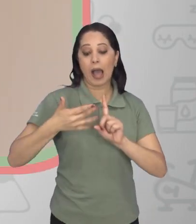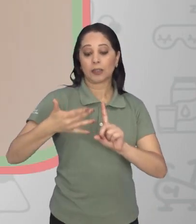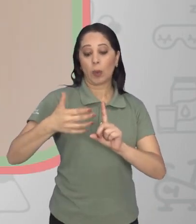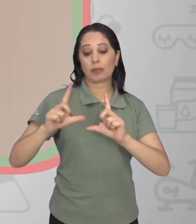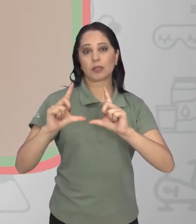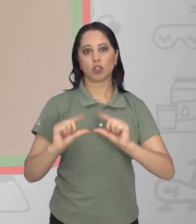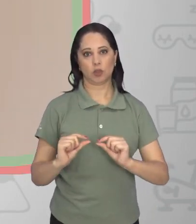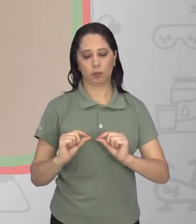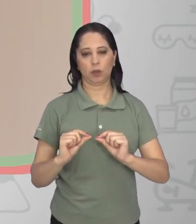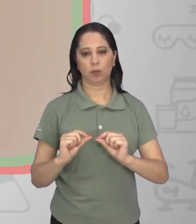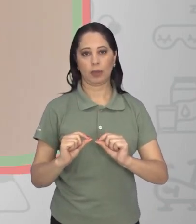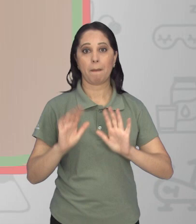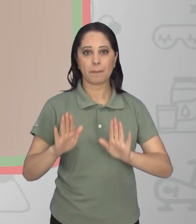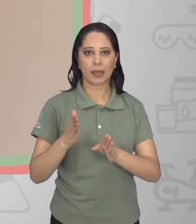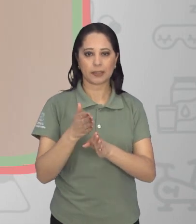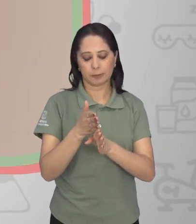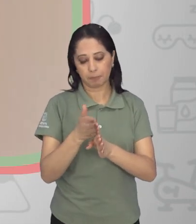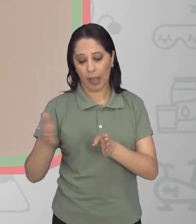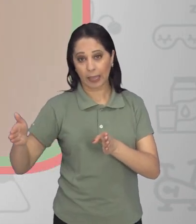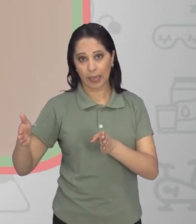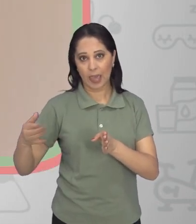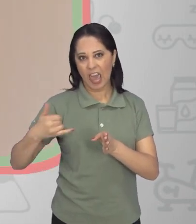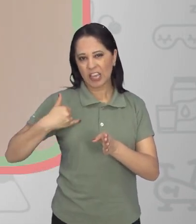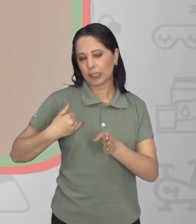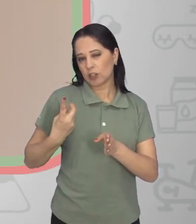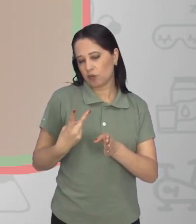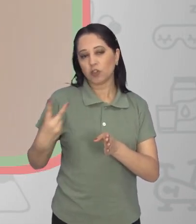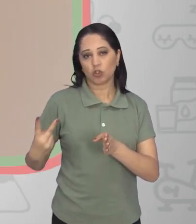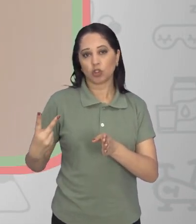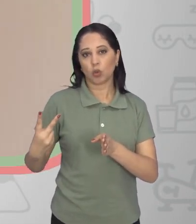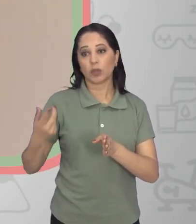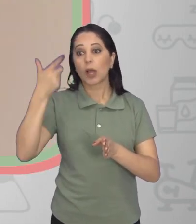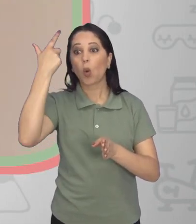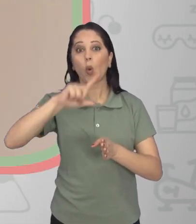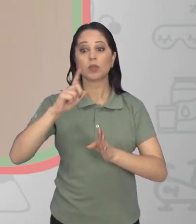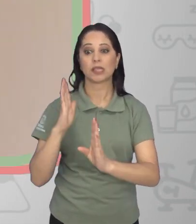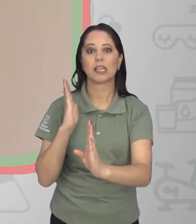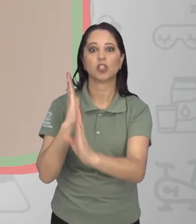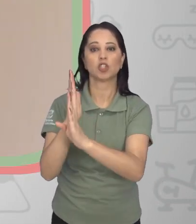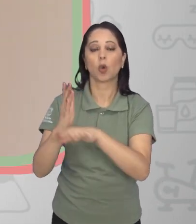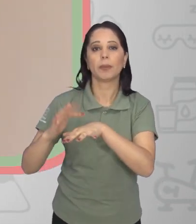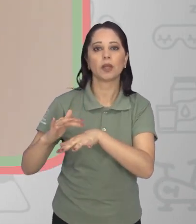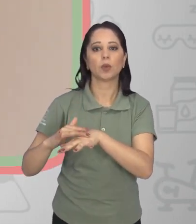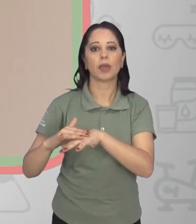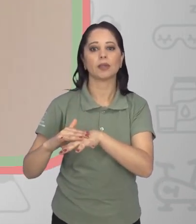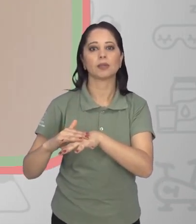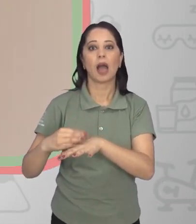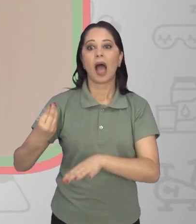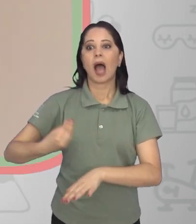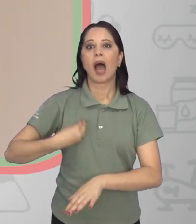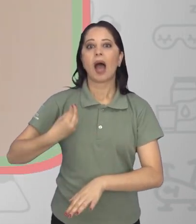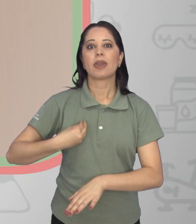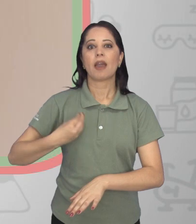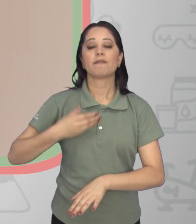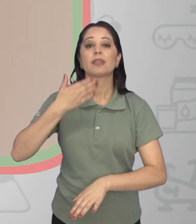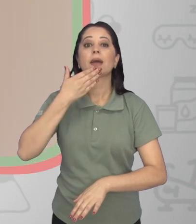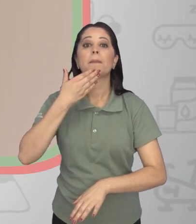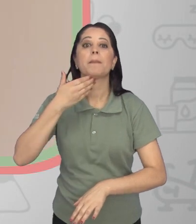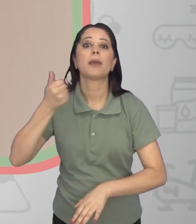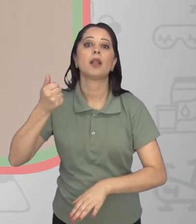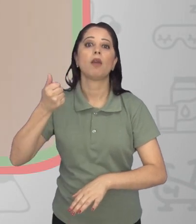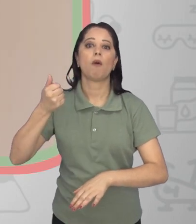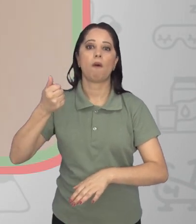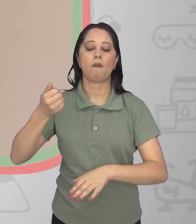tentasse conter a síndrome. Após o diagnóstico, quando eu tinha meus 22 anos, começou a se tornar um pouco mais fácil a